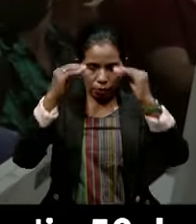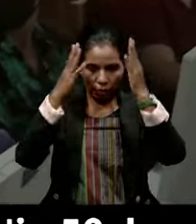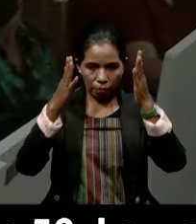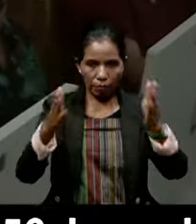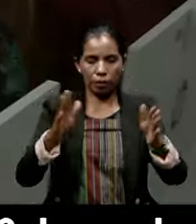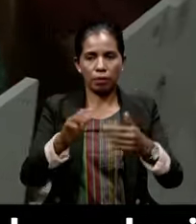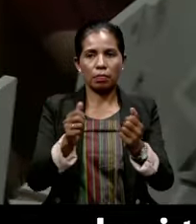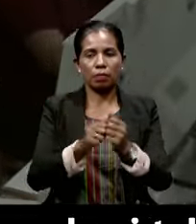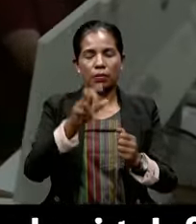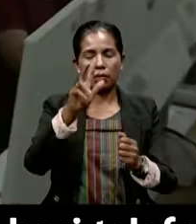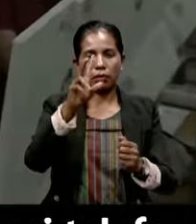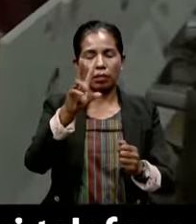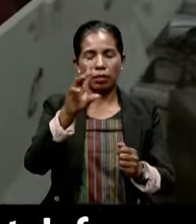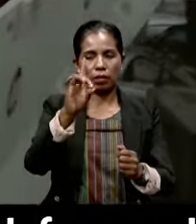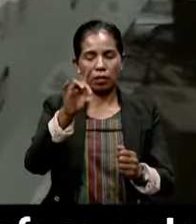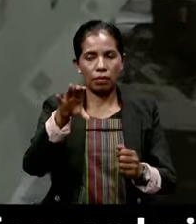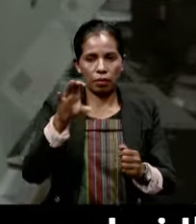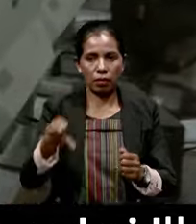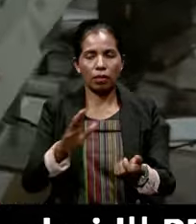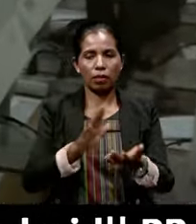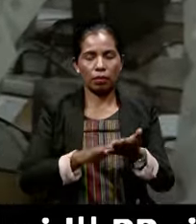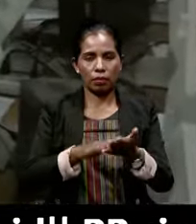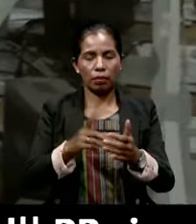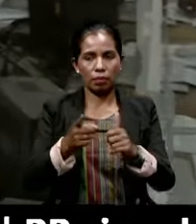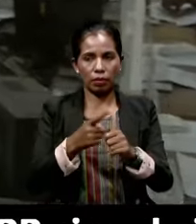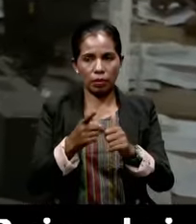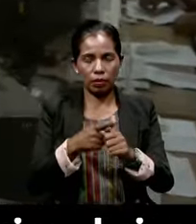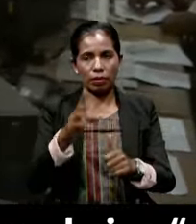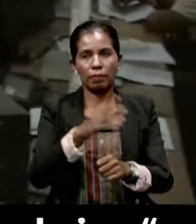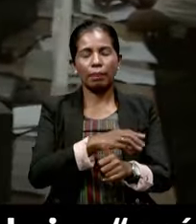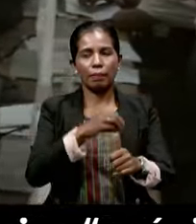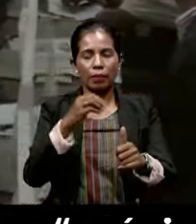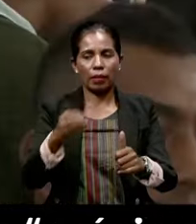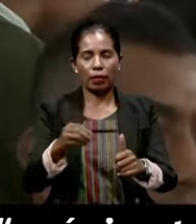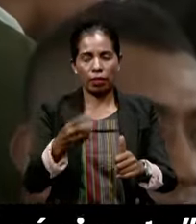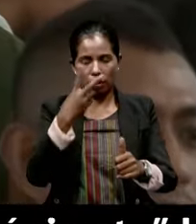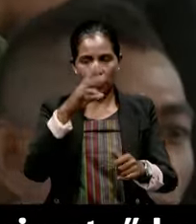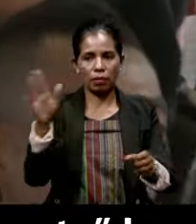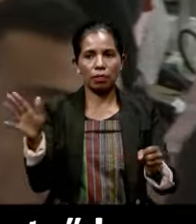Atu Sualo Liu ba ensino básico primeiro ciclo no segundo ciclo, onde